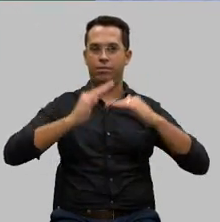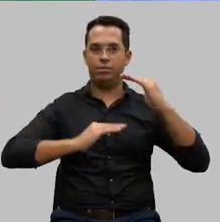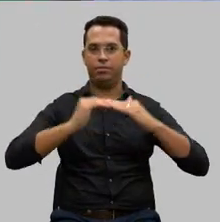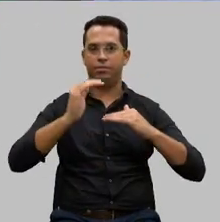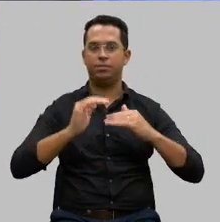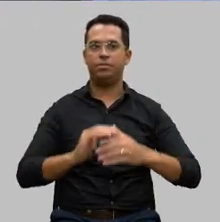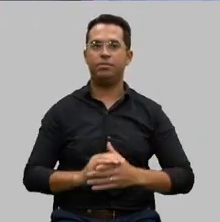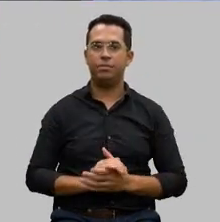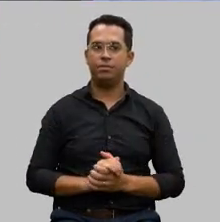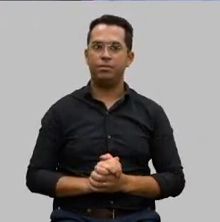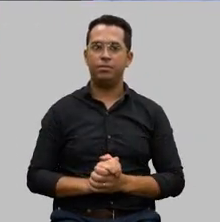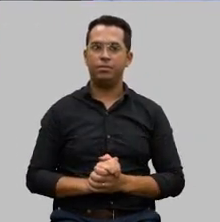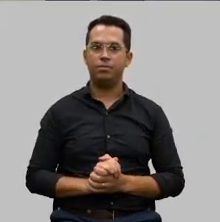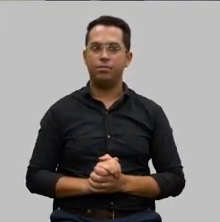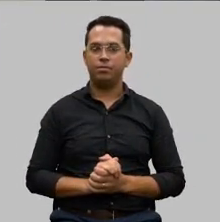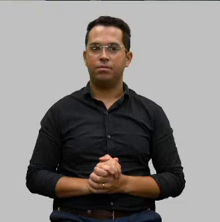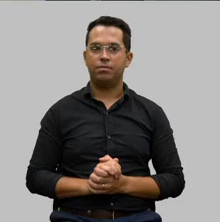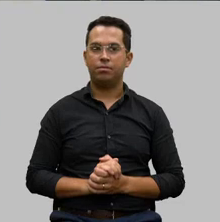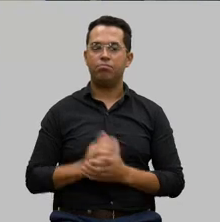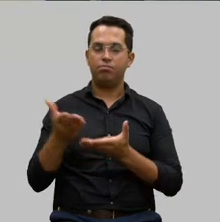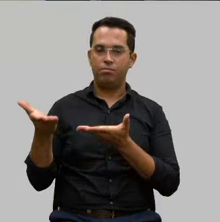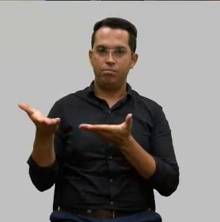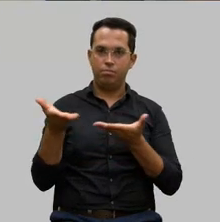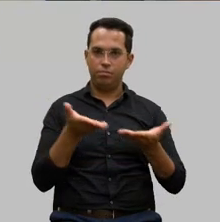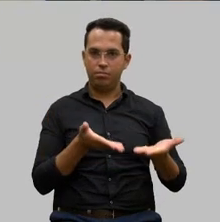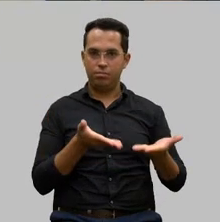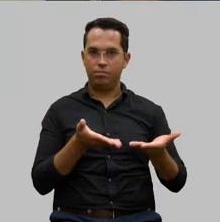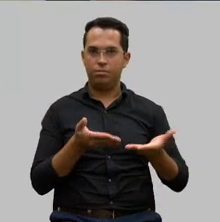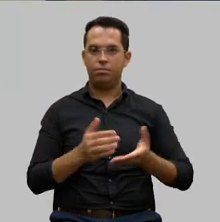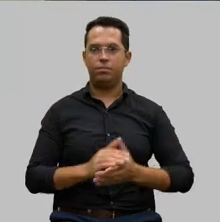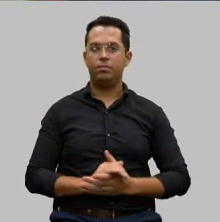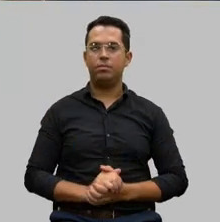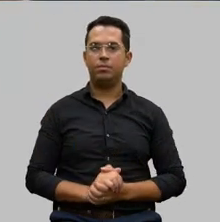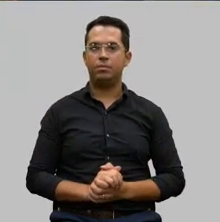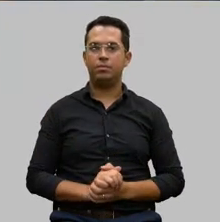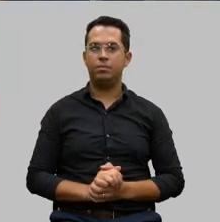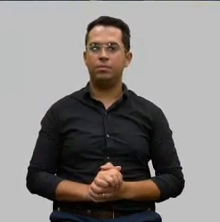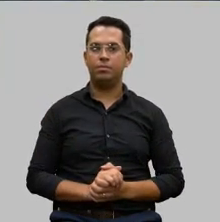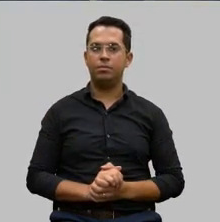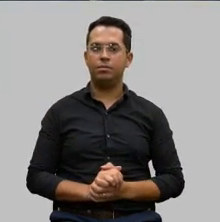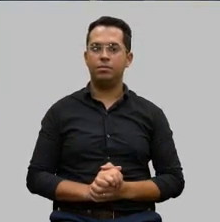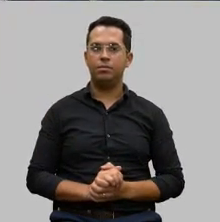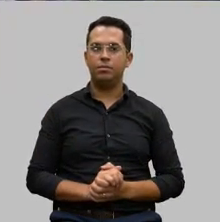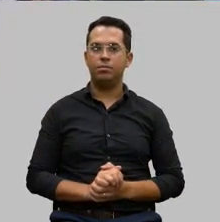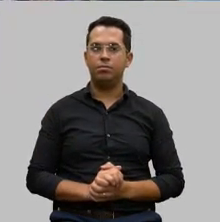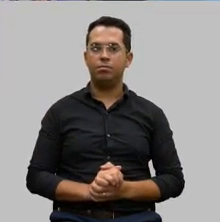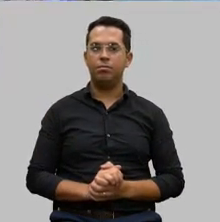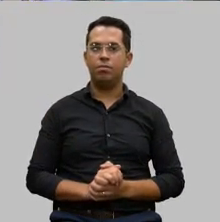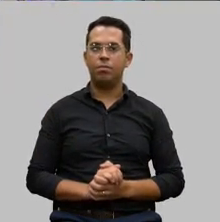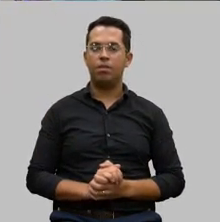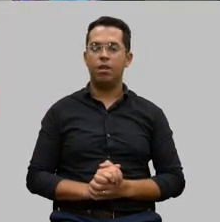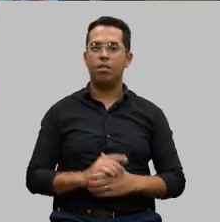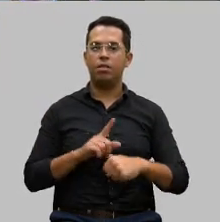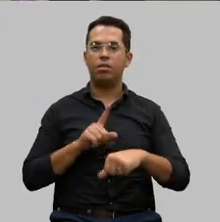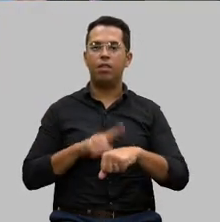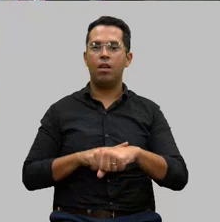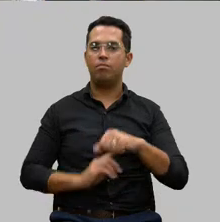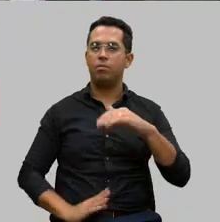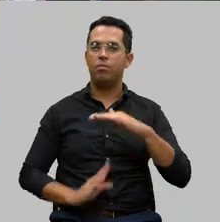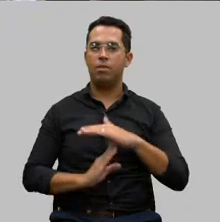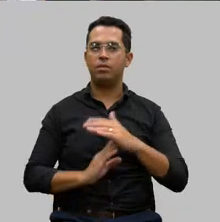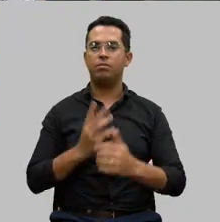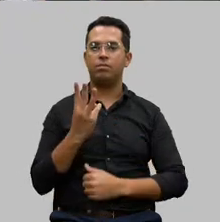se dirigir aqui ao microfone para que possa fazer suas considerações limitando ao tempo de 3 minutos por favor